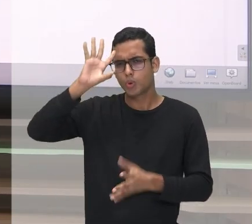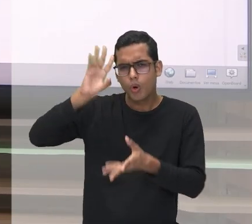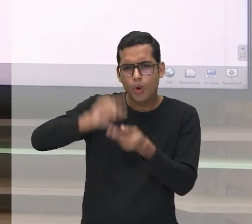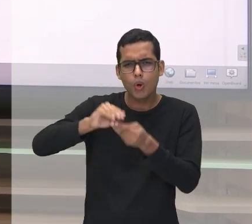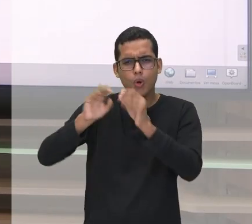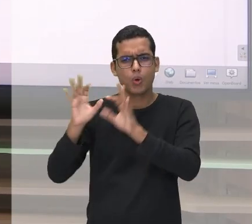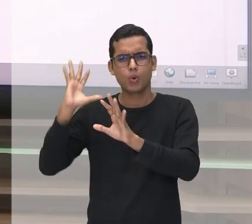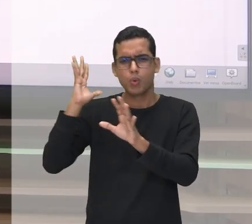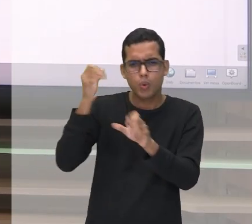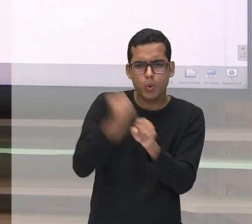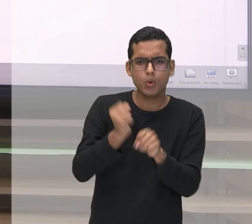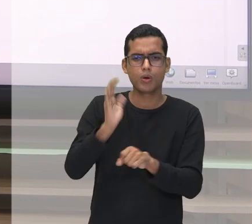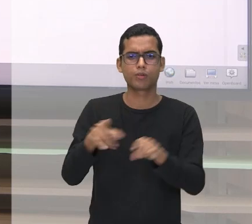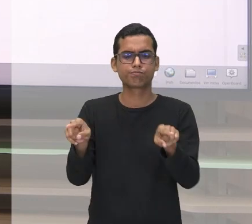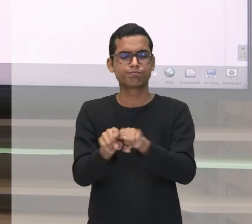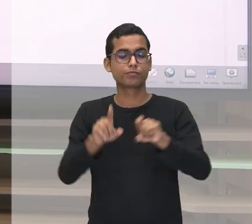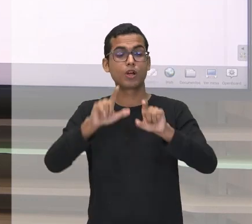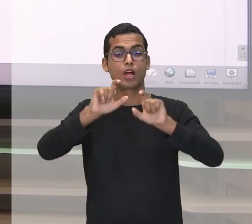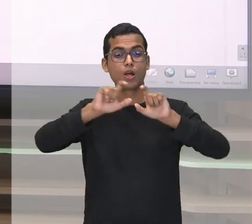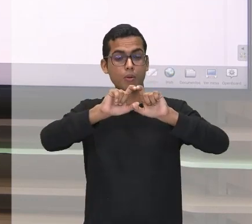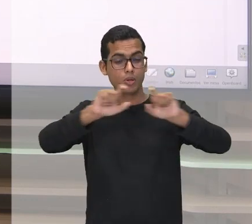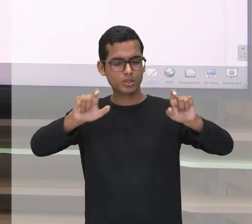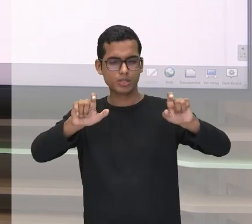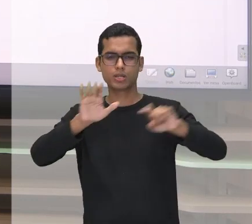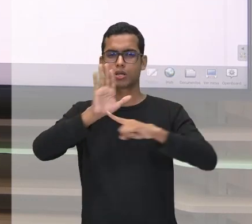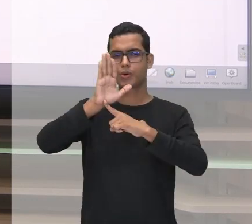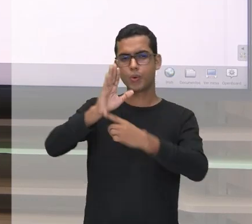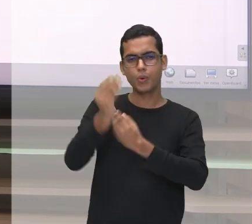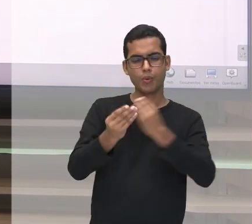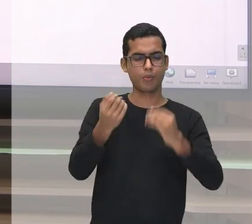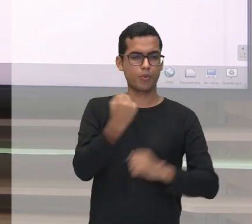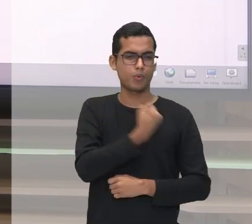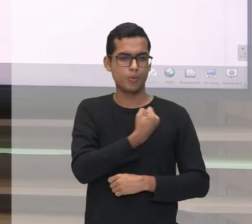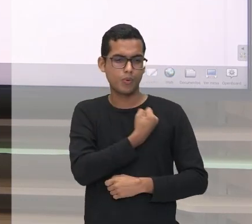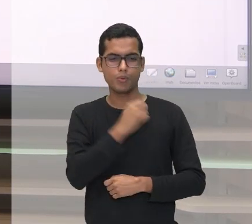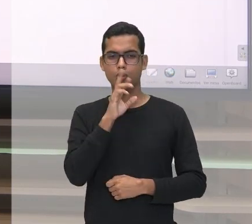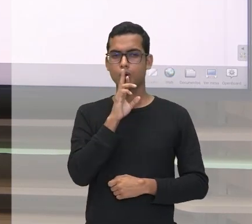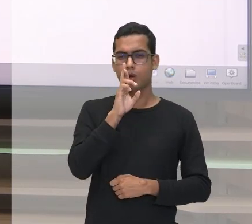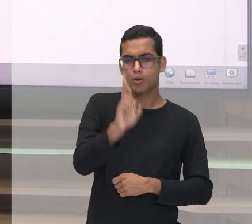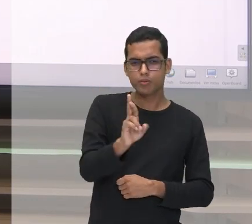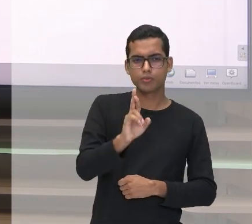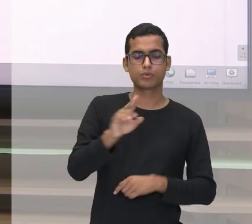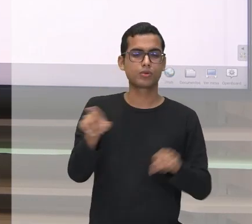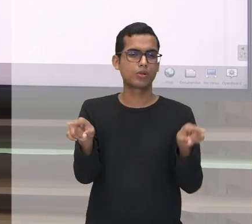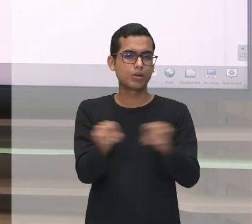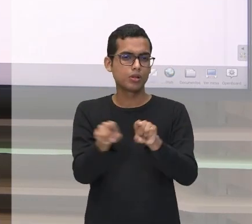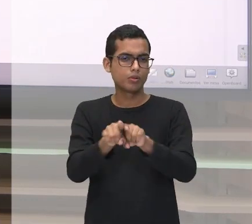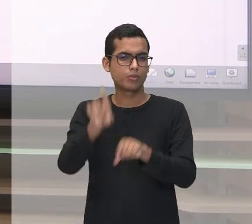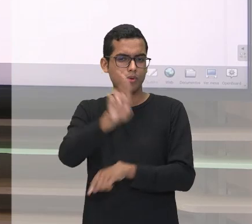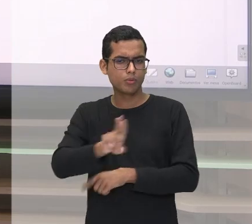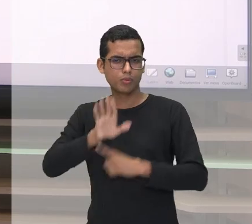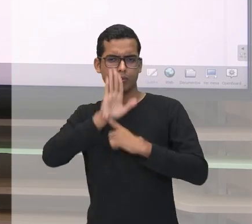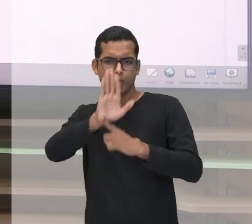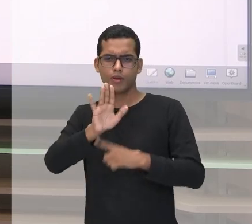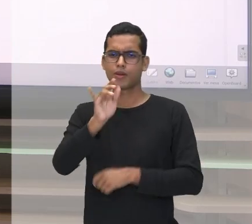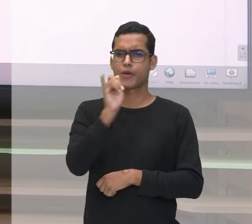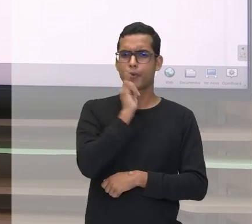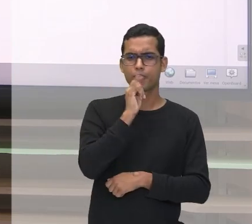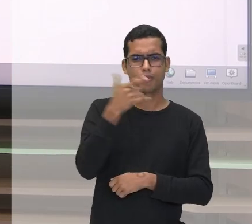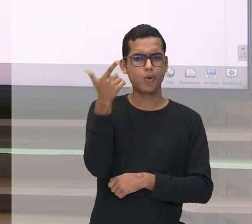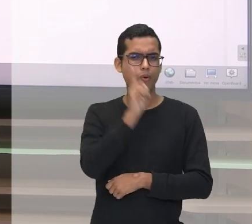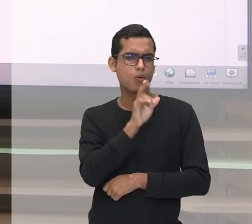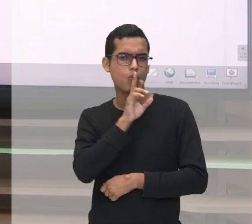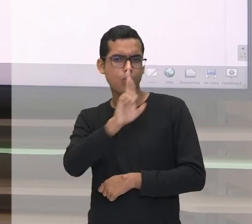saber como resolve uma expressão numérica, né? Já fizemos aqui exemplos de resolução de